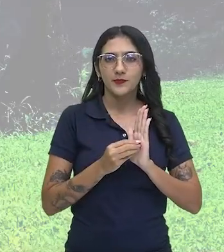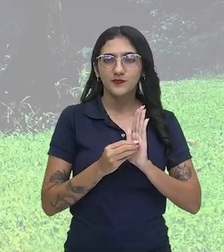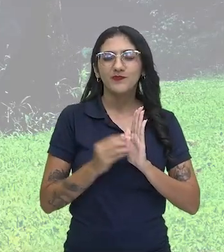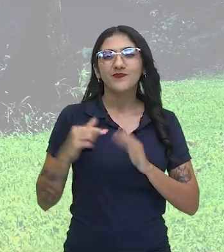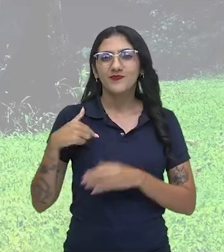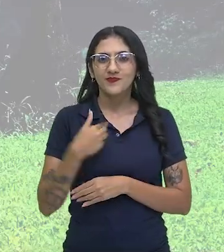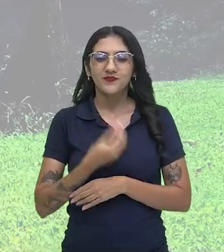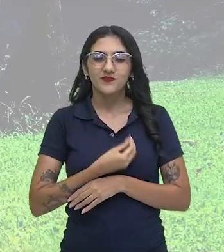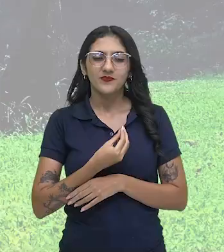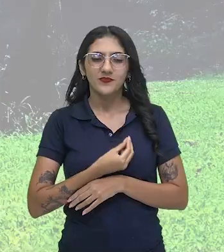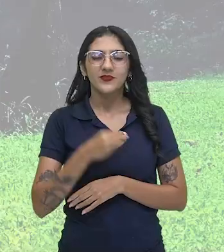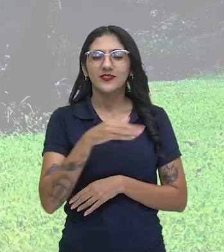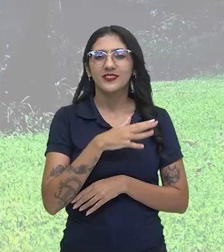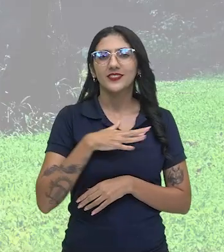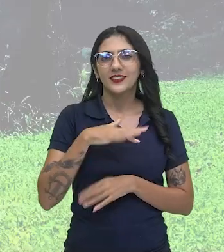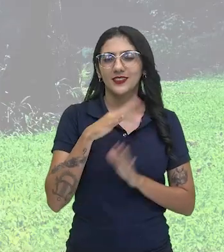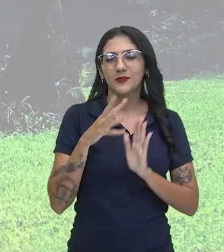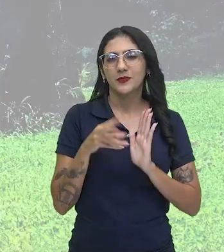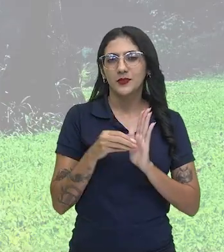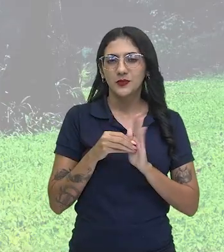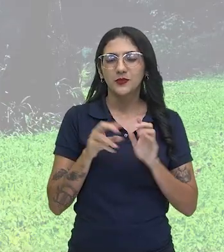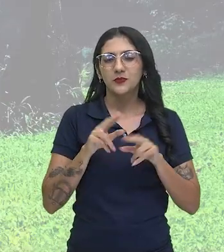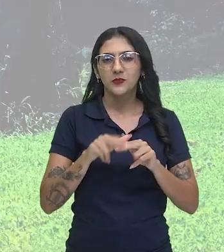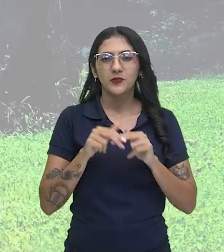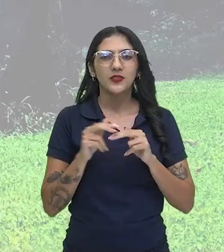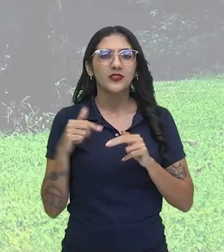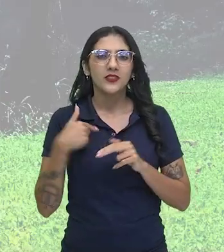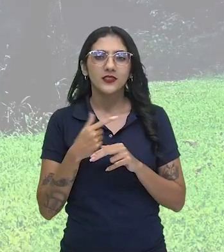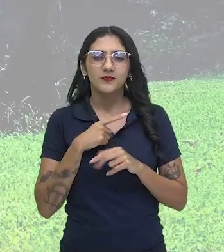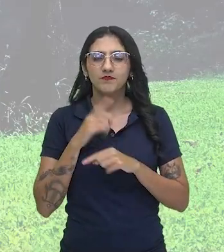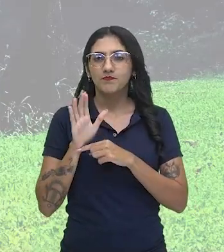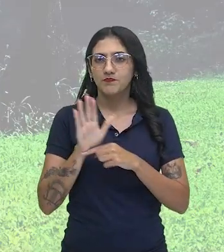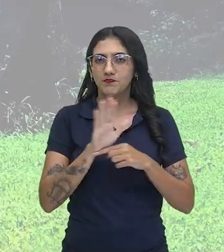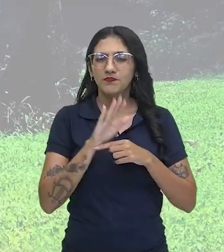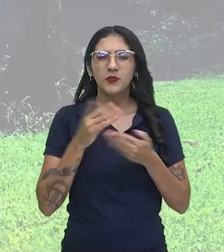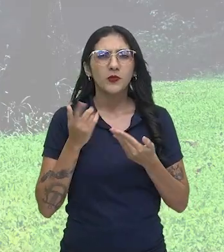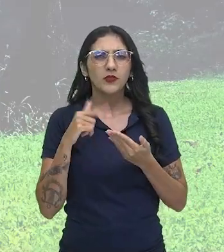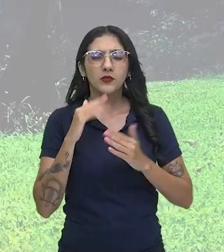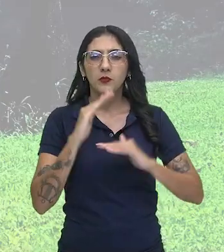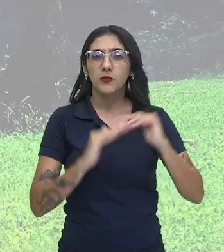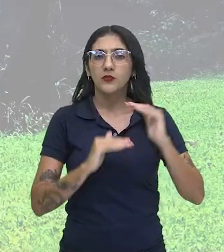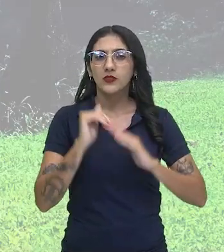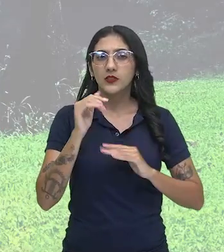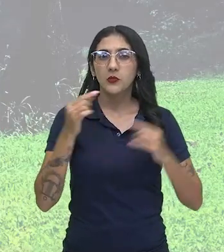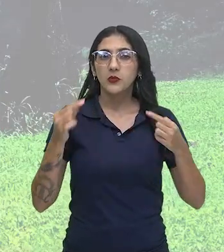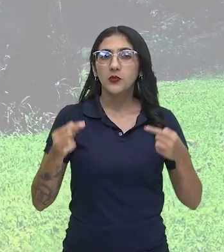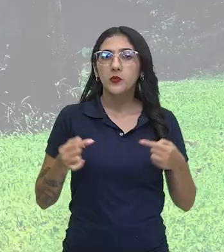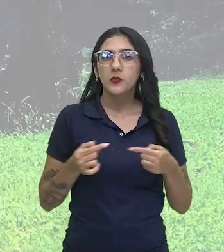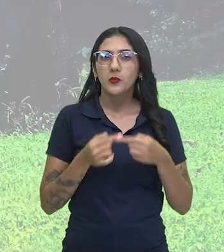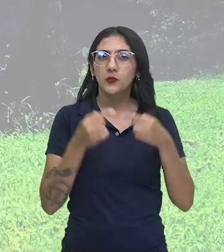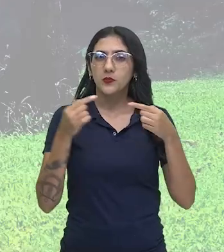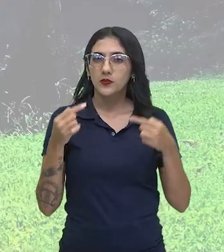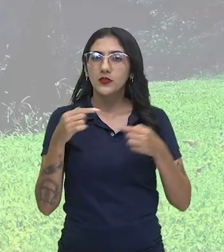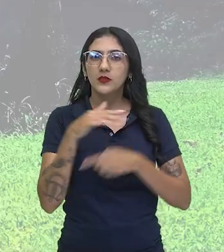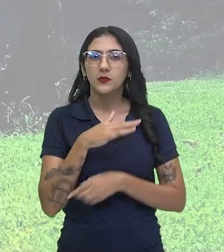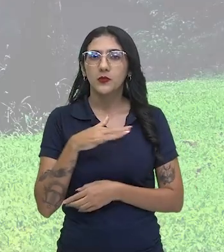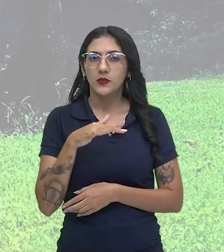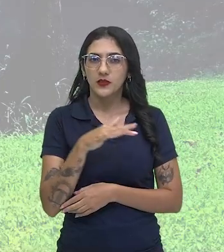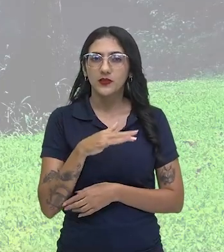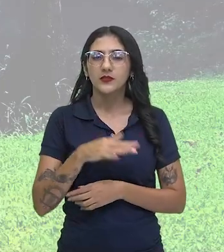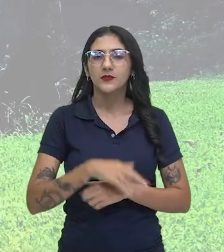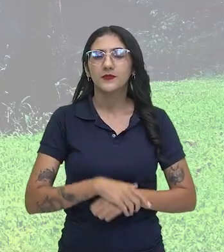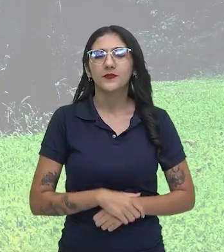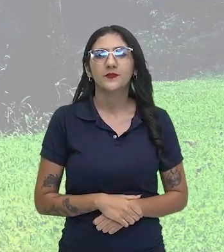parte aí da Amazônia e aí estamos mostrando para vocês quais profissões têm relações aí com o nosso cotidiano, né, professora?